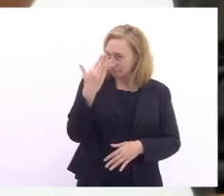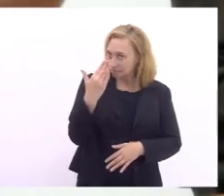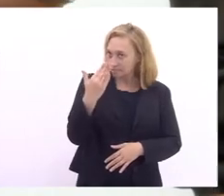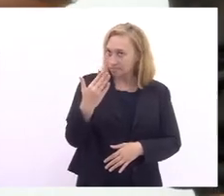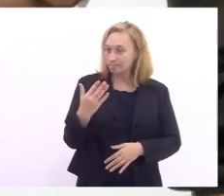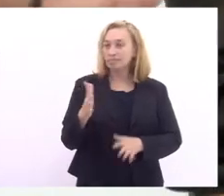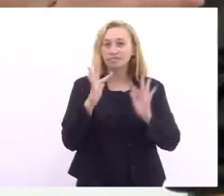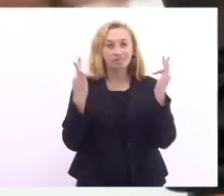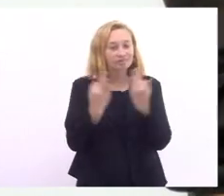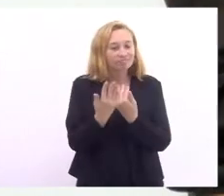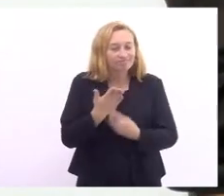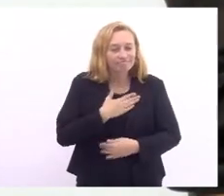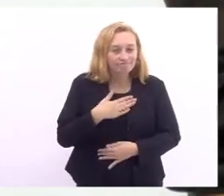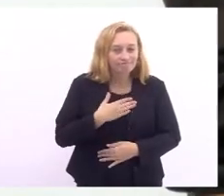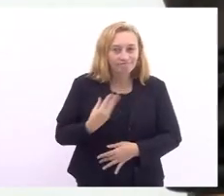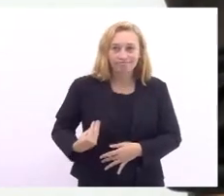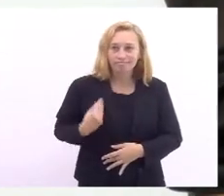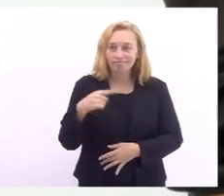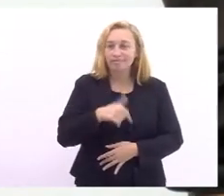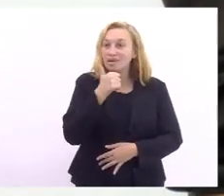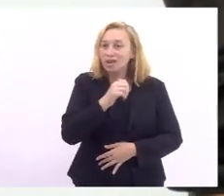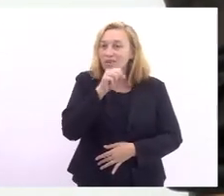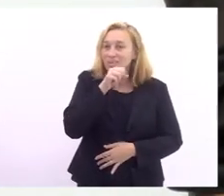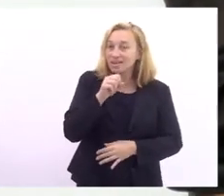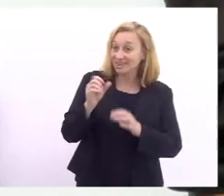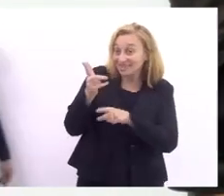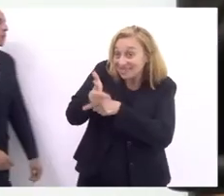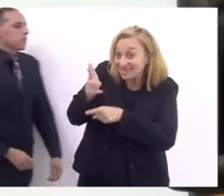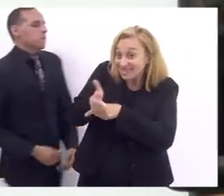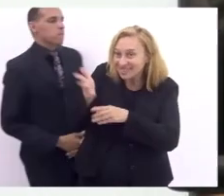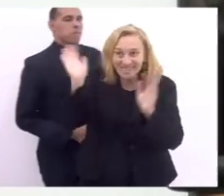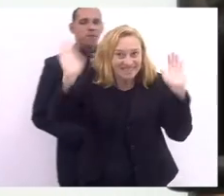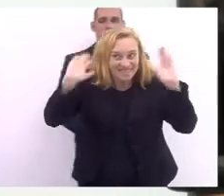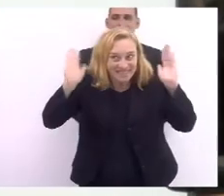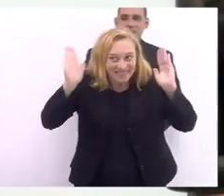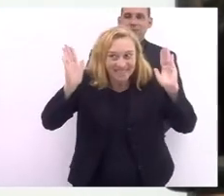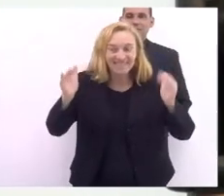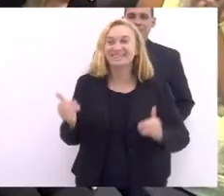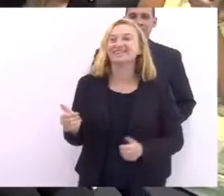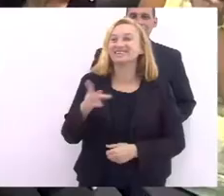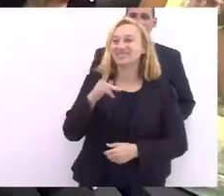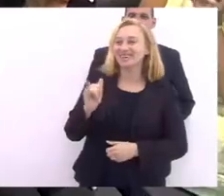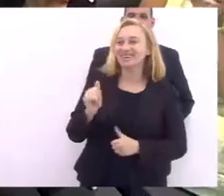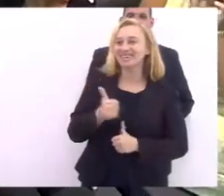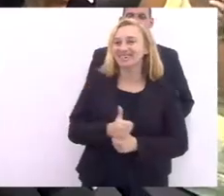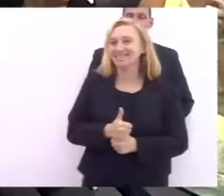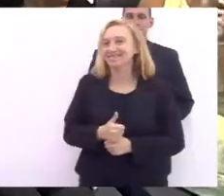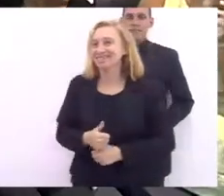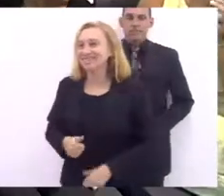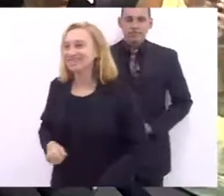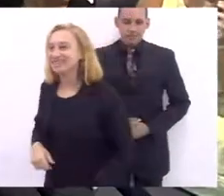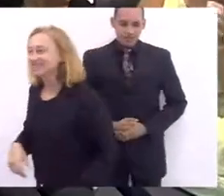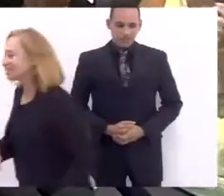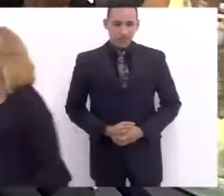a minha família que também tá aqui minha mãe que tá aí filmando meu pai